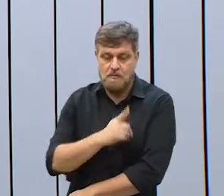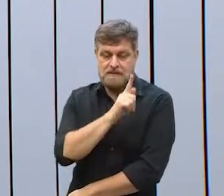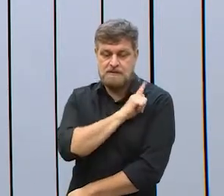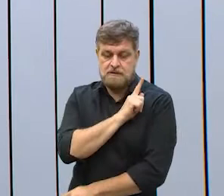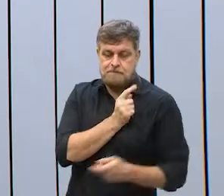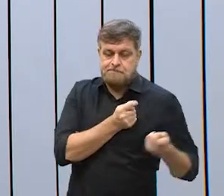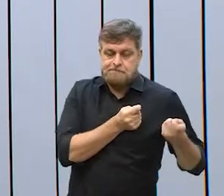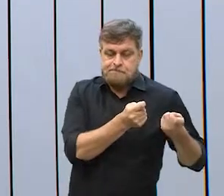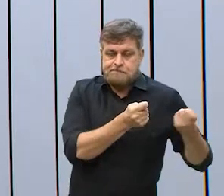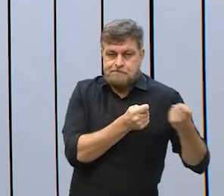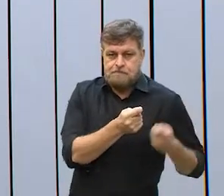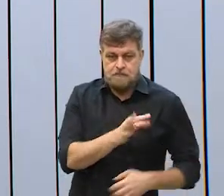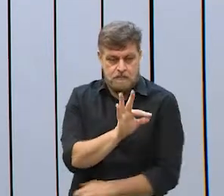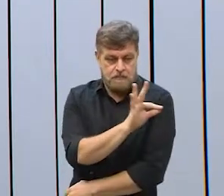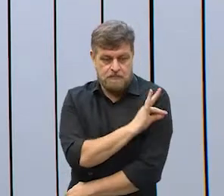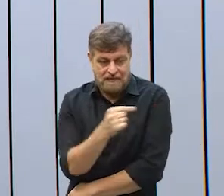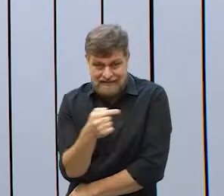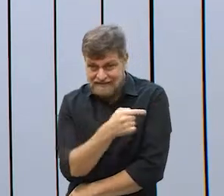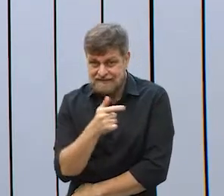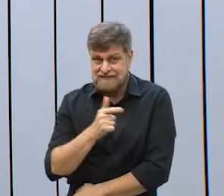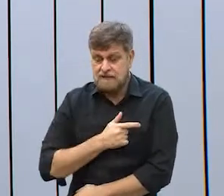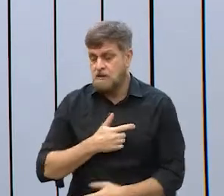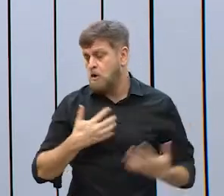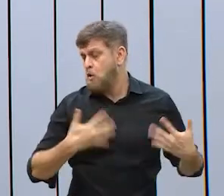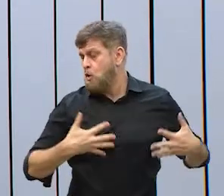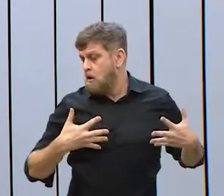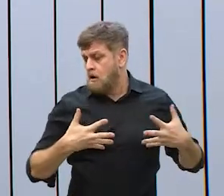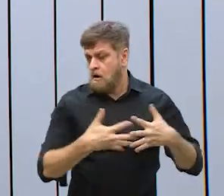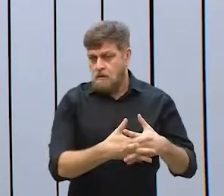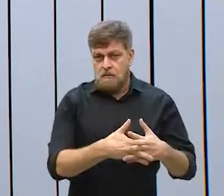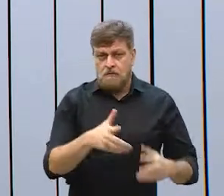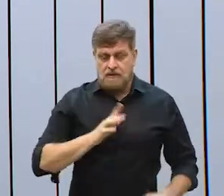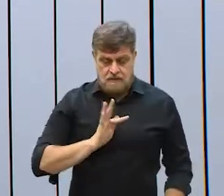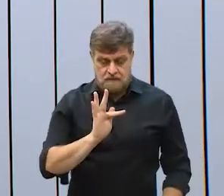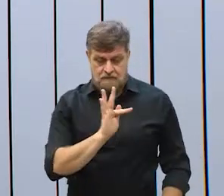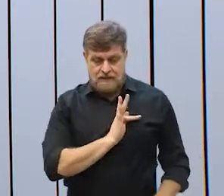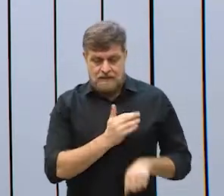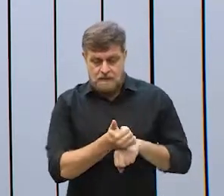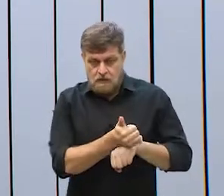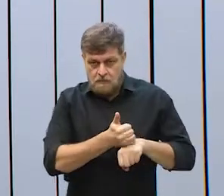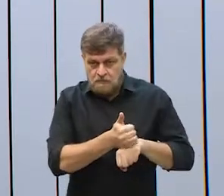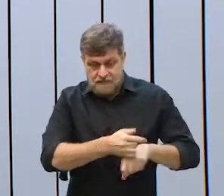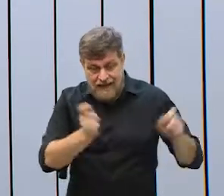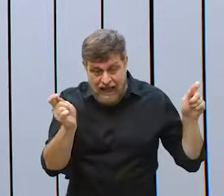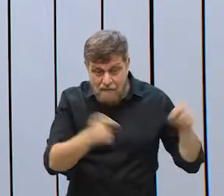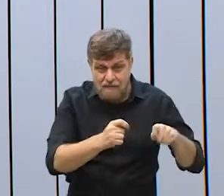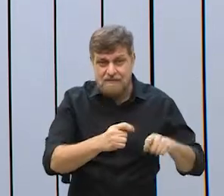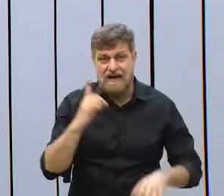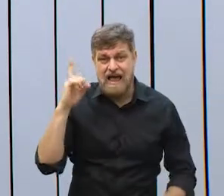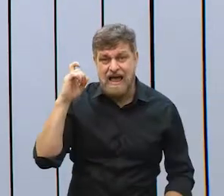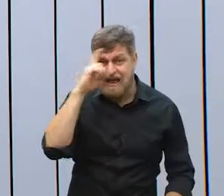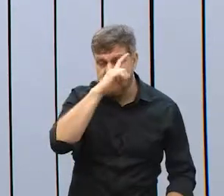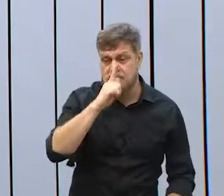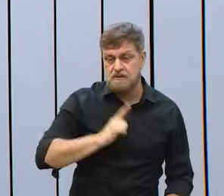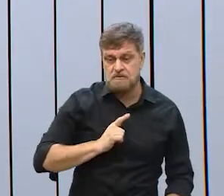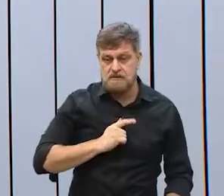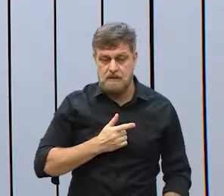Prefeitura de Campinas tem essa complexibilidade e os técnicos, muitas vezes competentes, mas é difícil